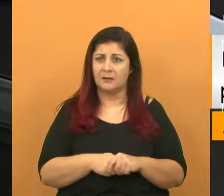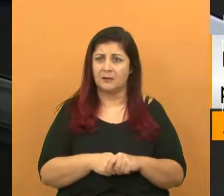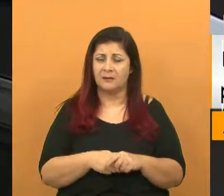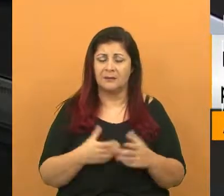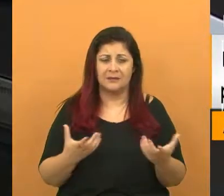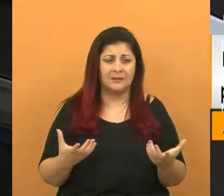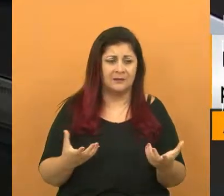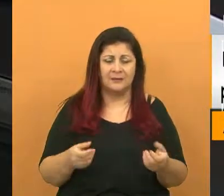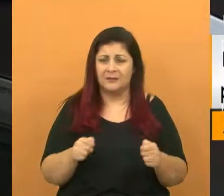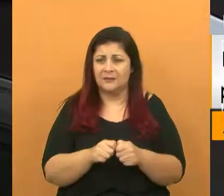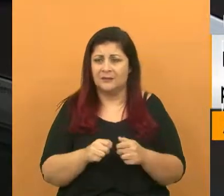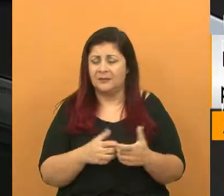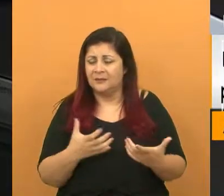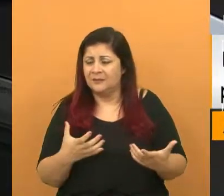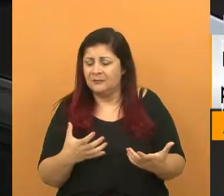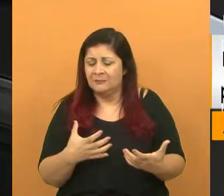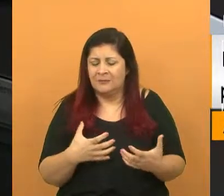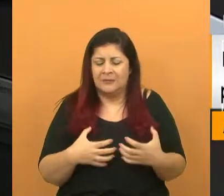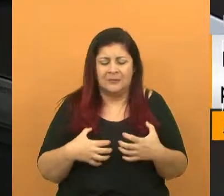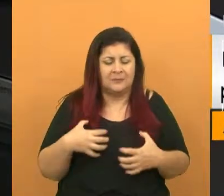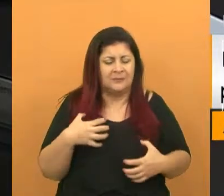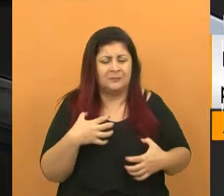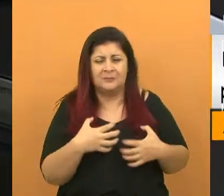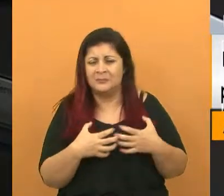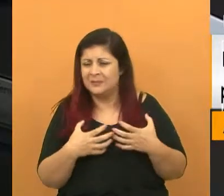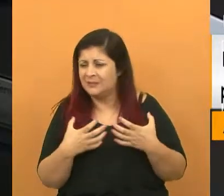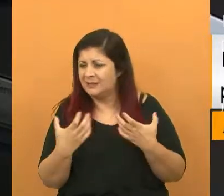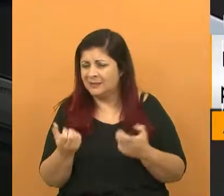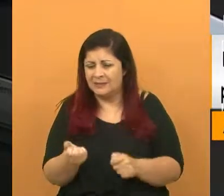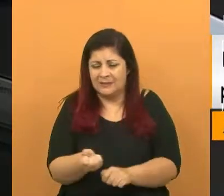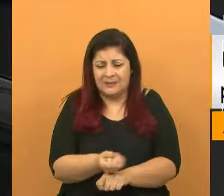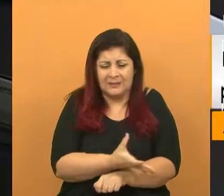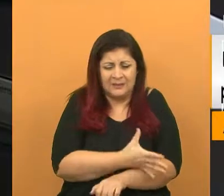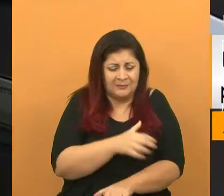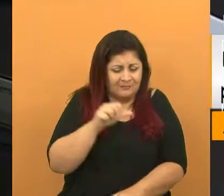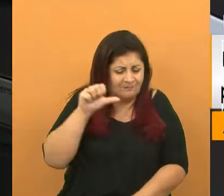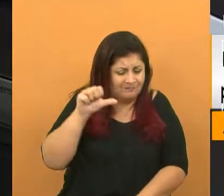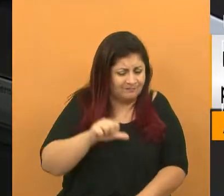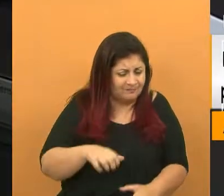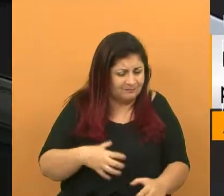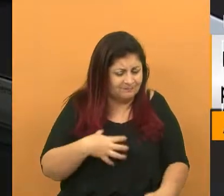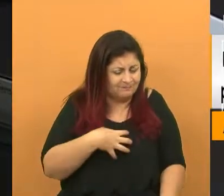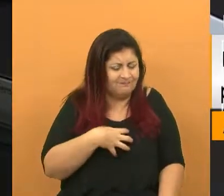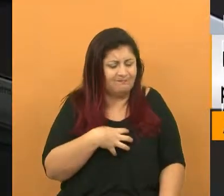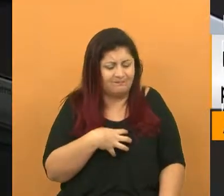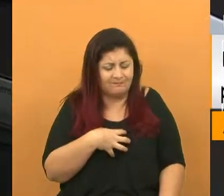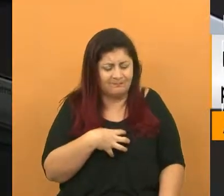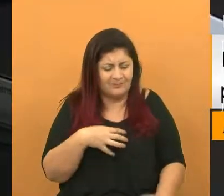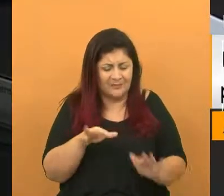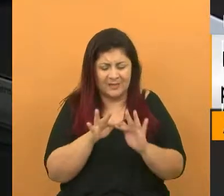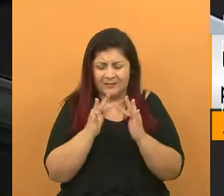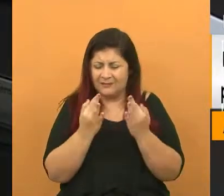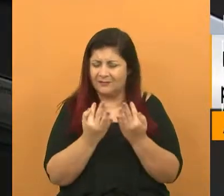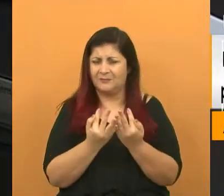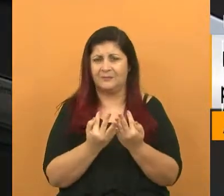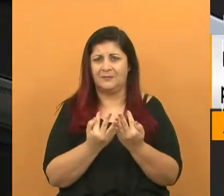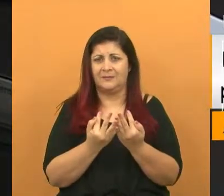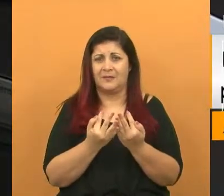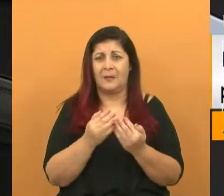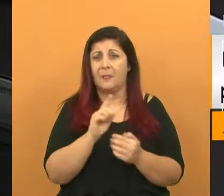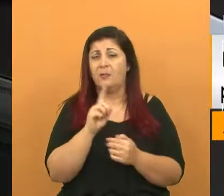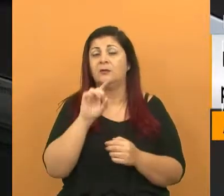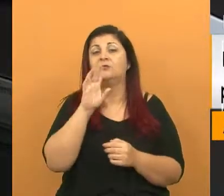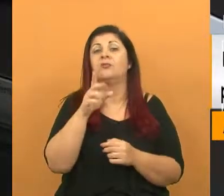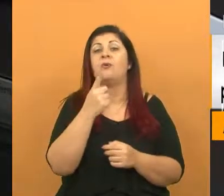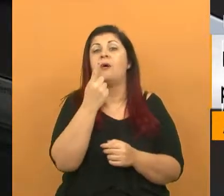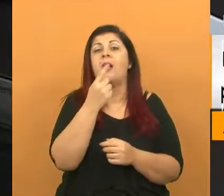causa um processo de distúrbio emocional dentro da família que não é brincadeira. Porque não é só o